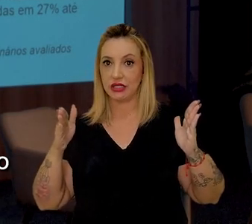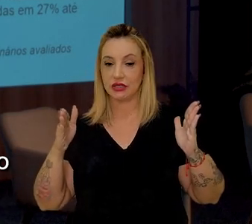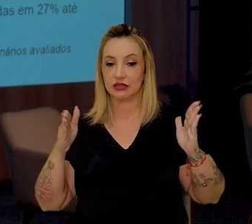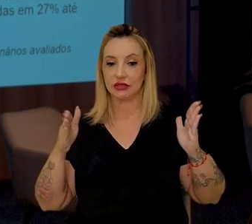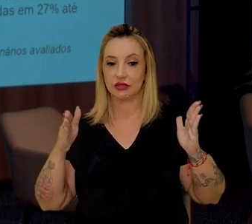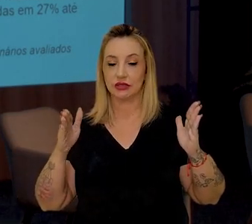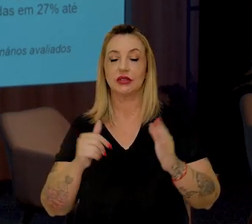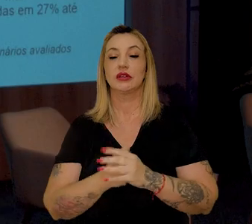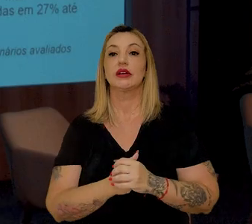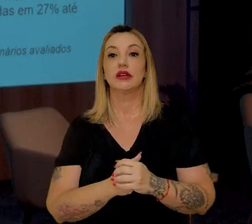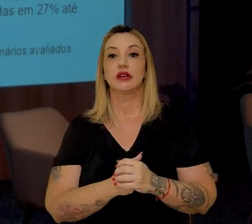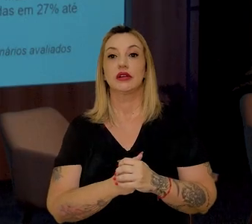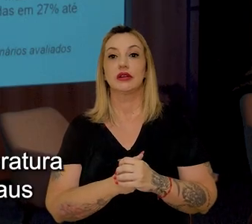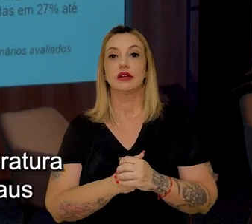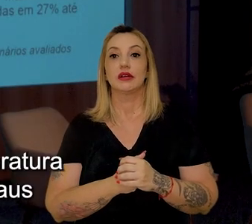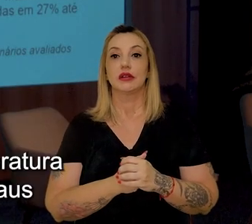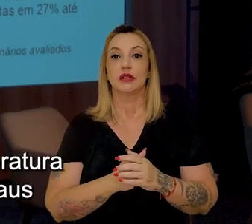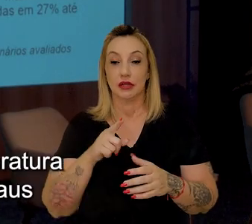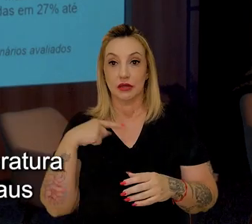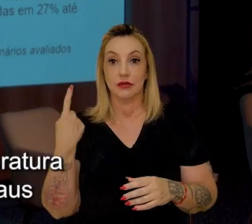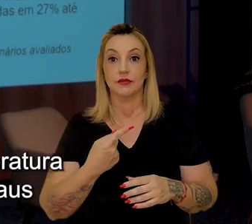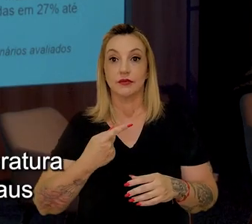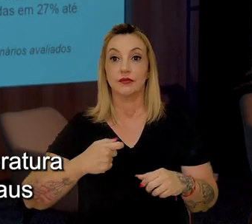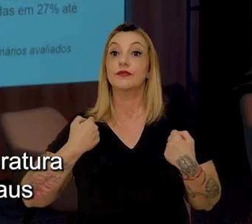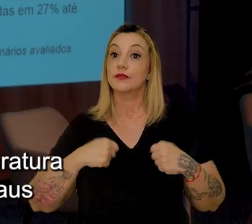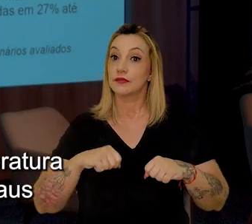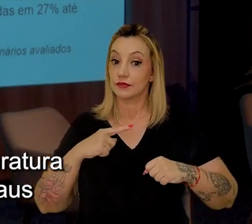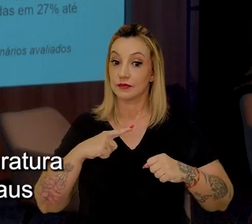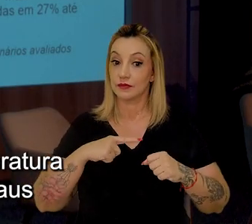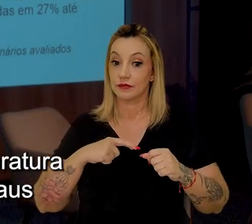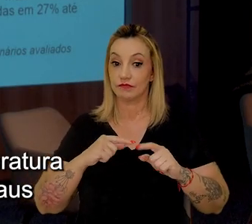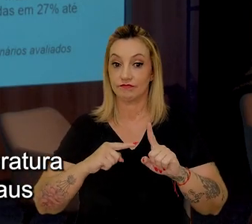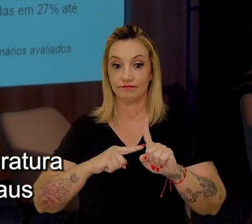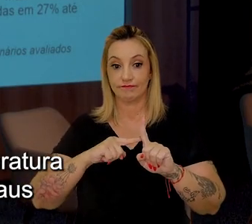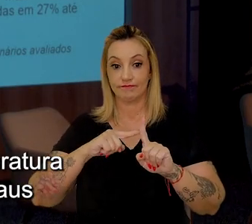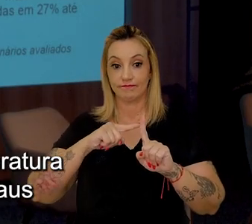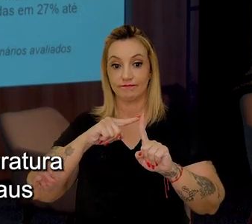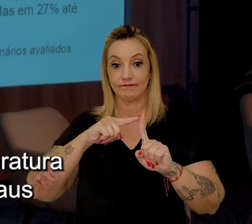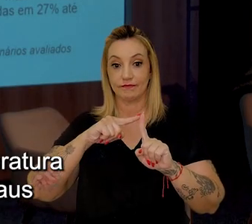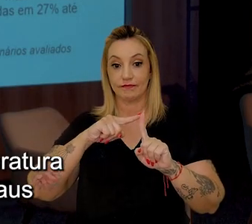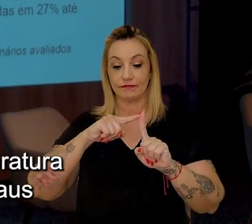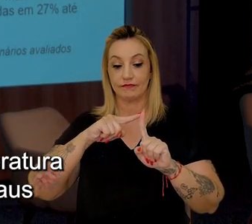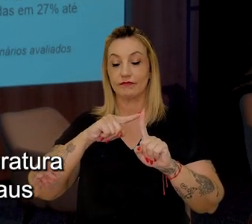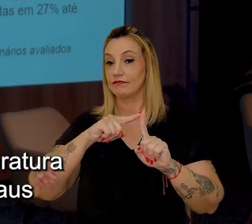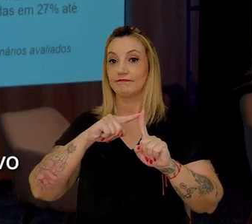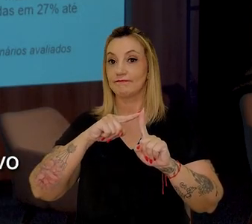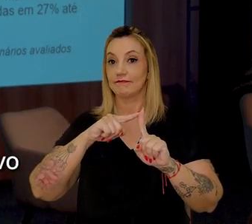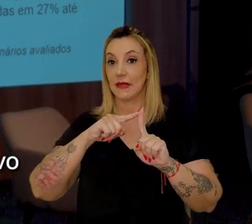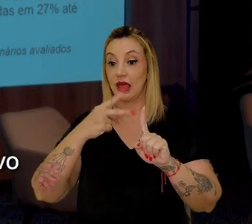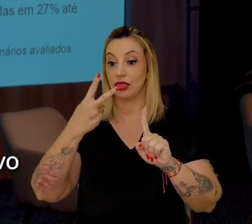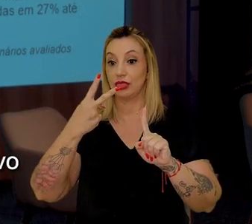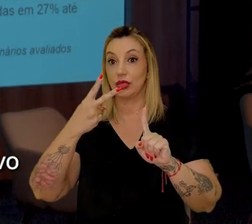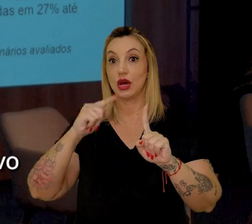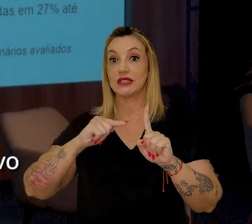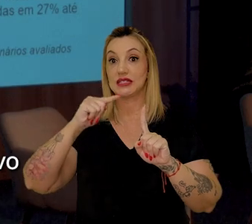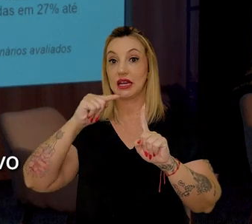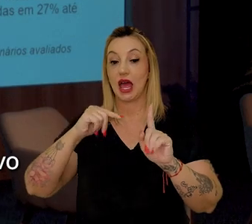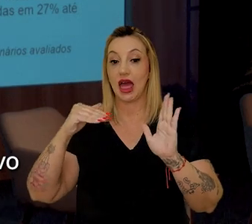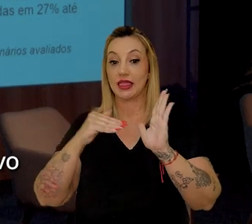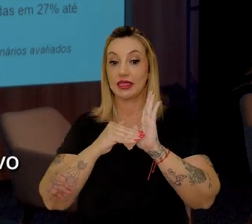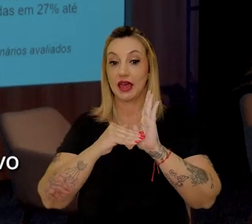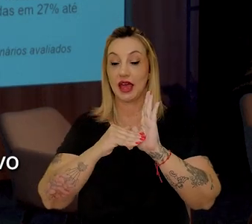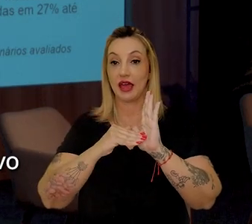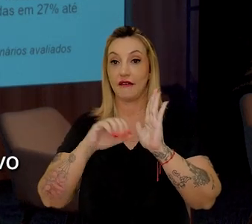longo prazo eu diria que a gente então mantivesse o aumento da temperatura média Global bem abaixo de 2 GC até o final do